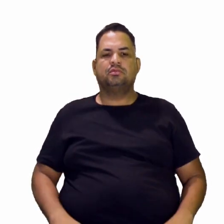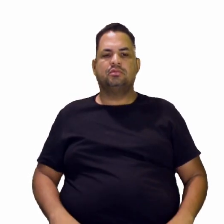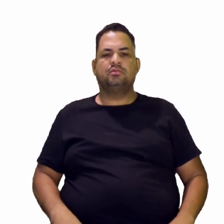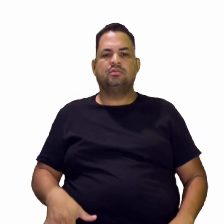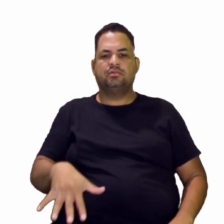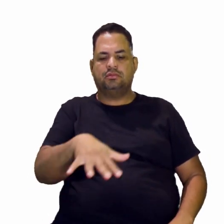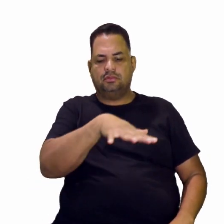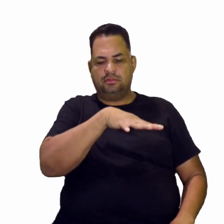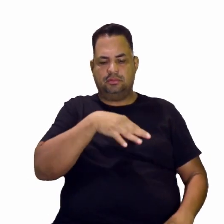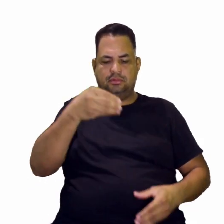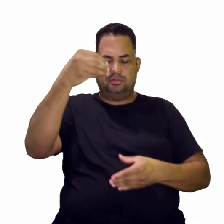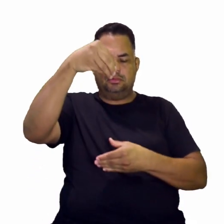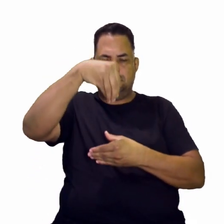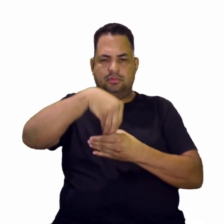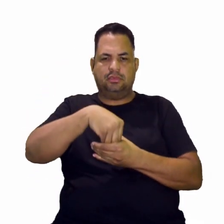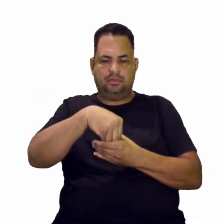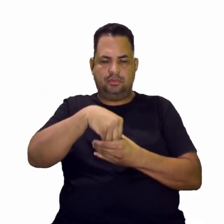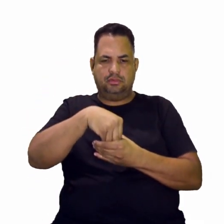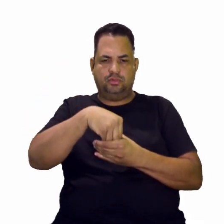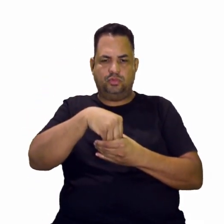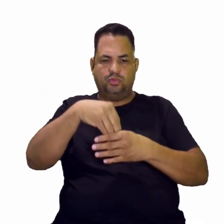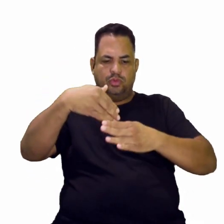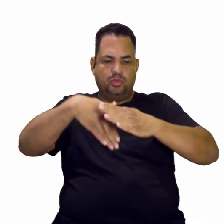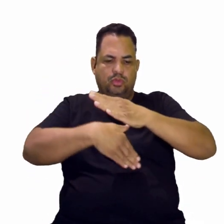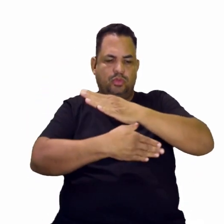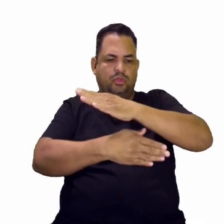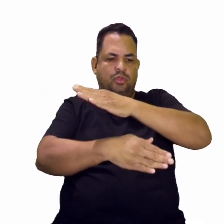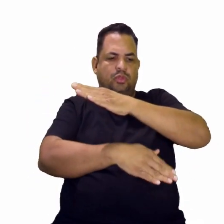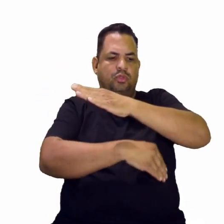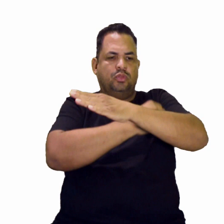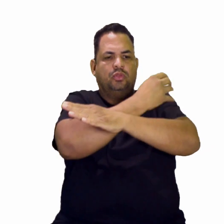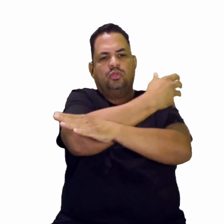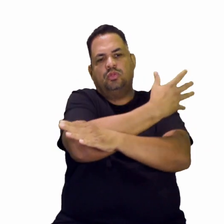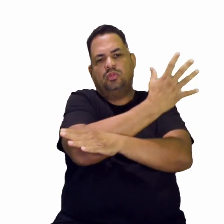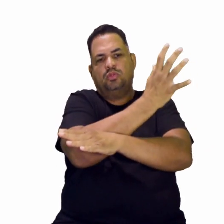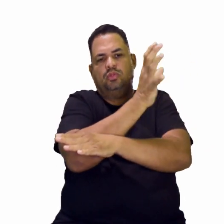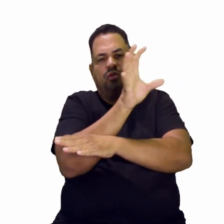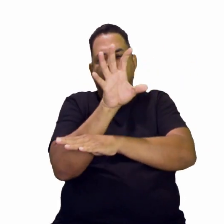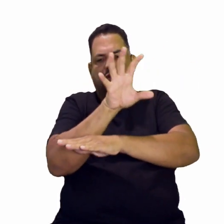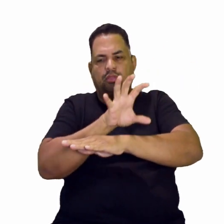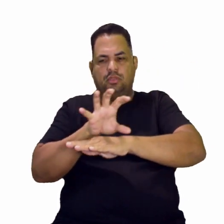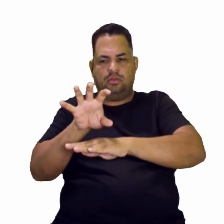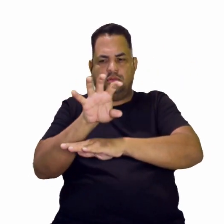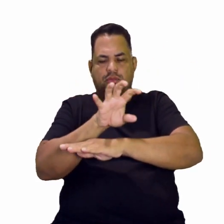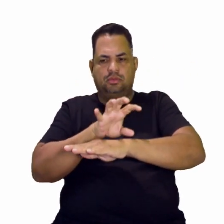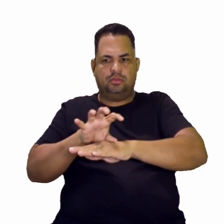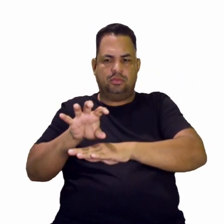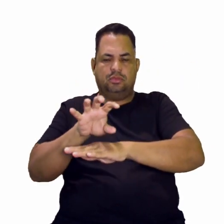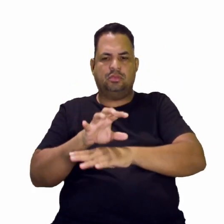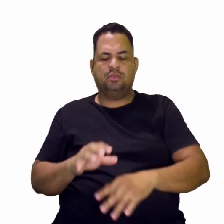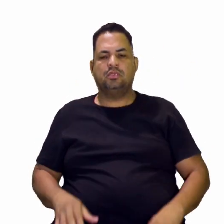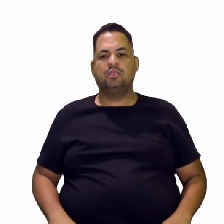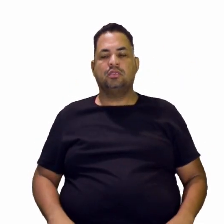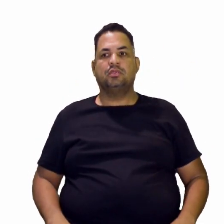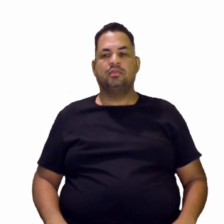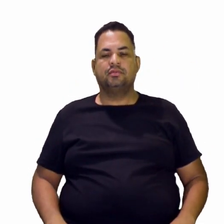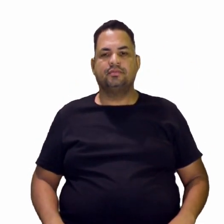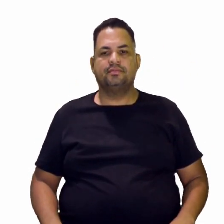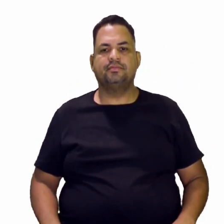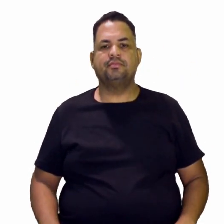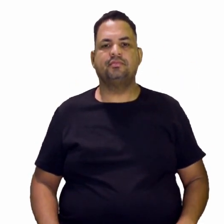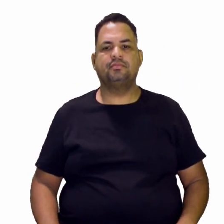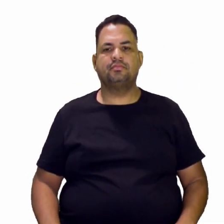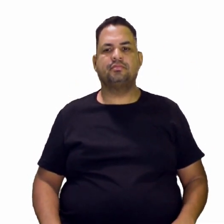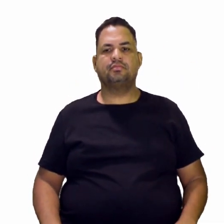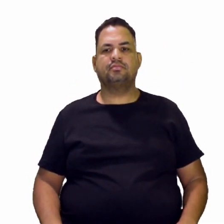no ecossistema, tá? Então você, por exemplo, quando você tá, vamos